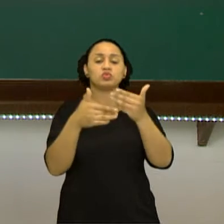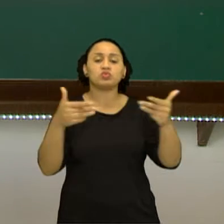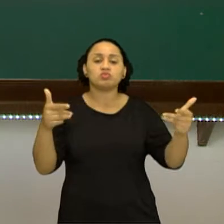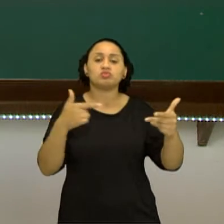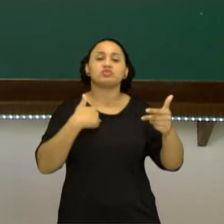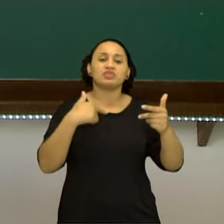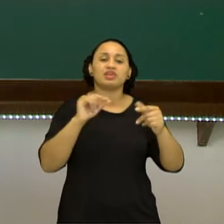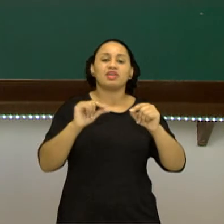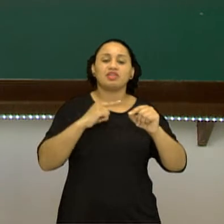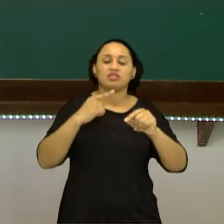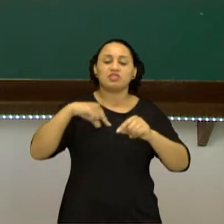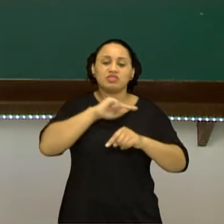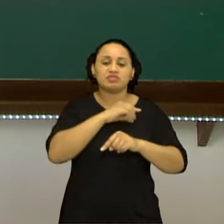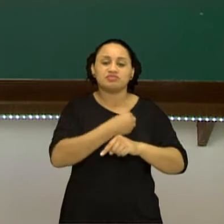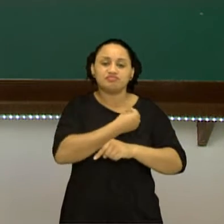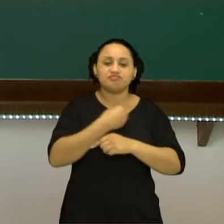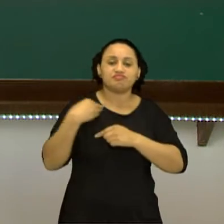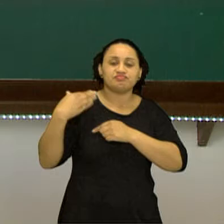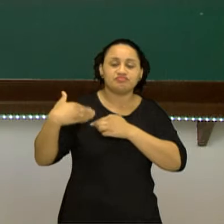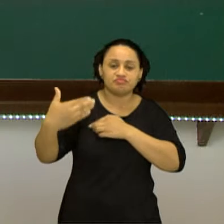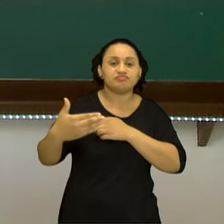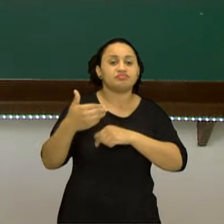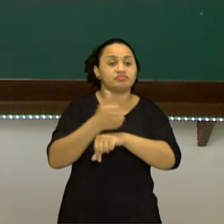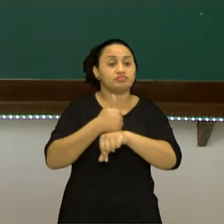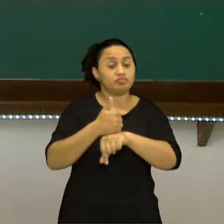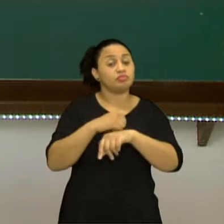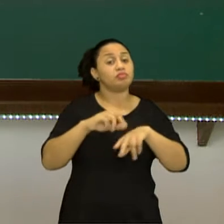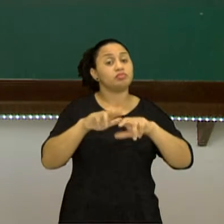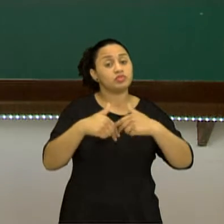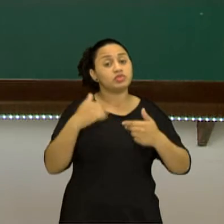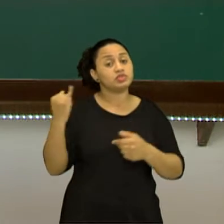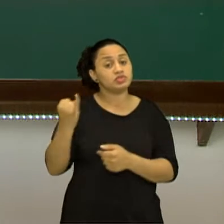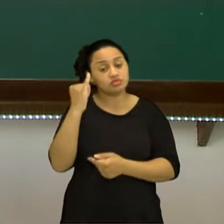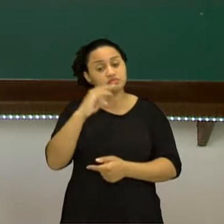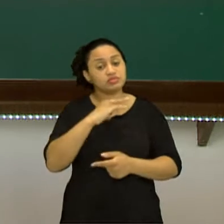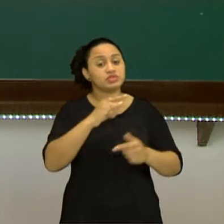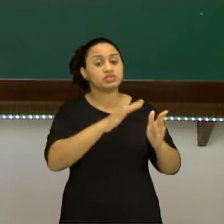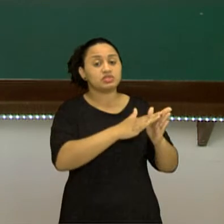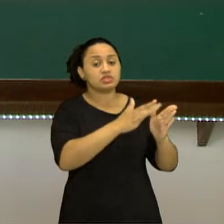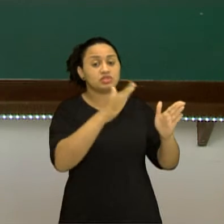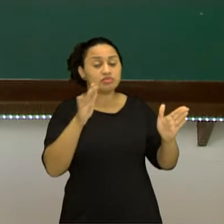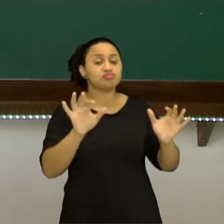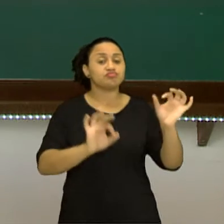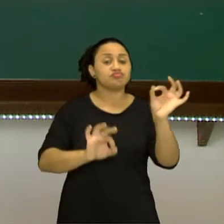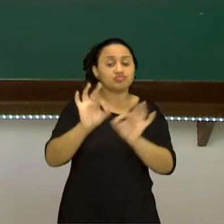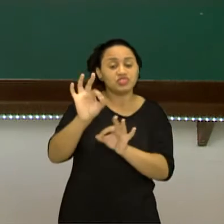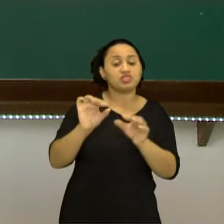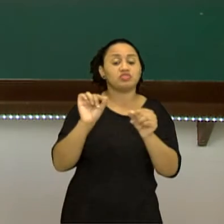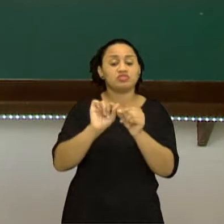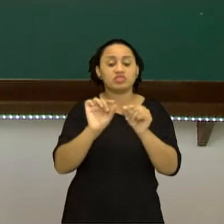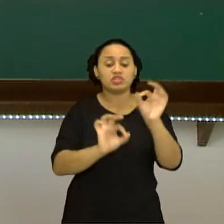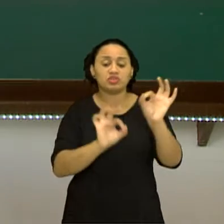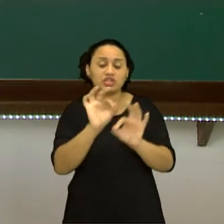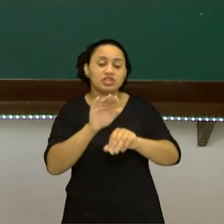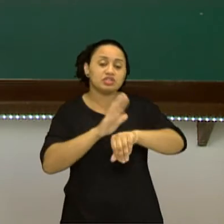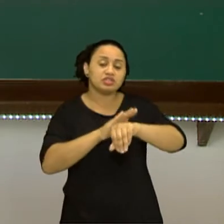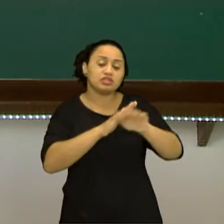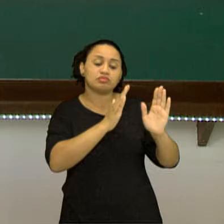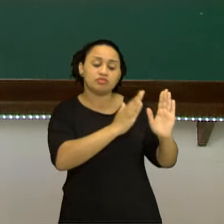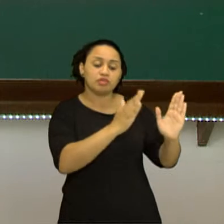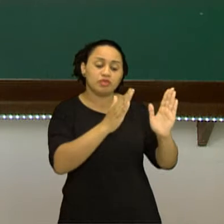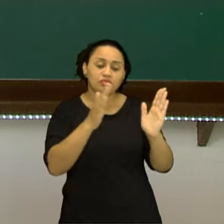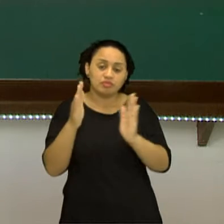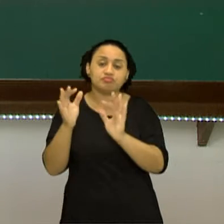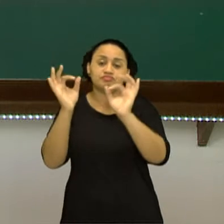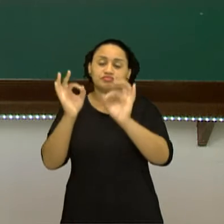que é importante, né, eu ter uma rotina organizada, fazer a gestão do tempo de forma eficiente para, né, o tempo que eu